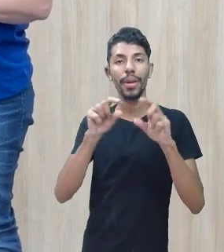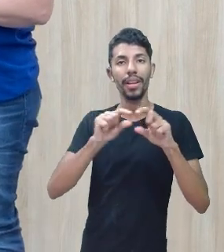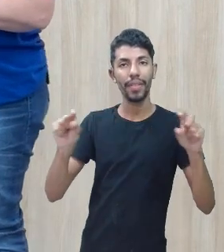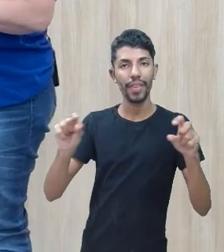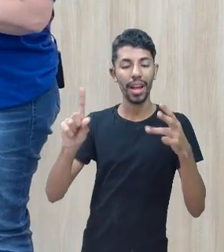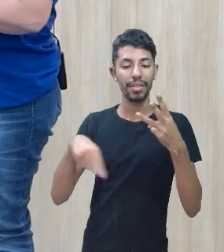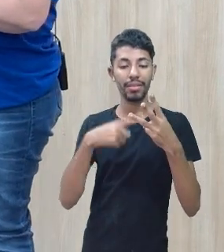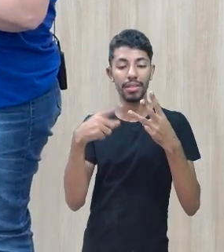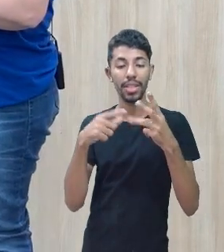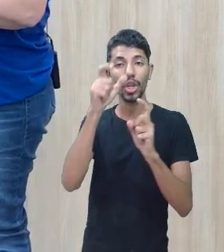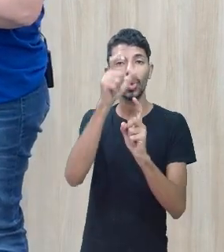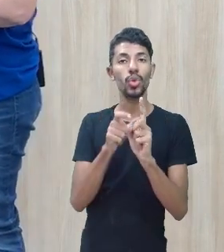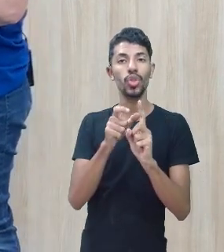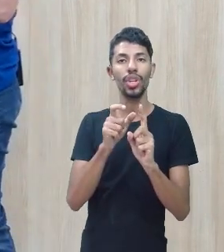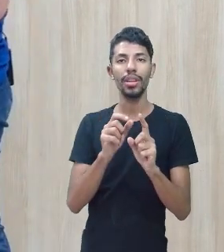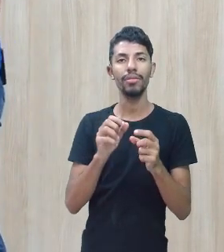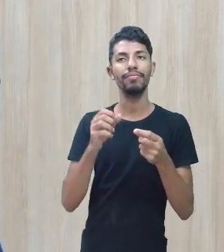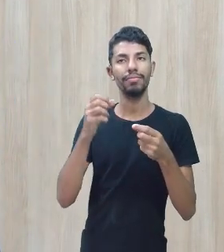sujeito.